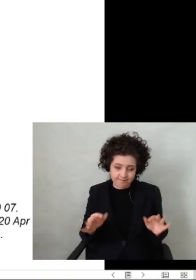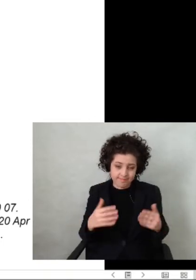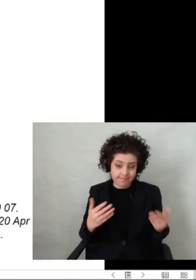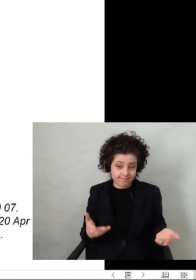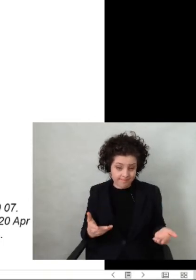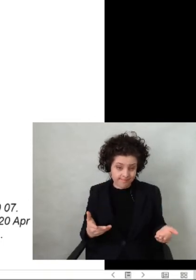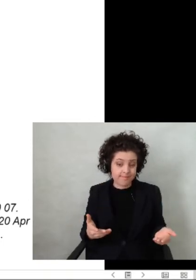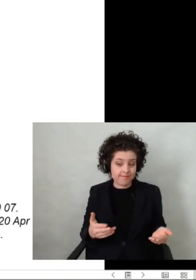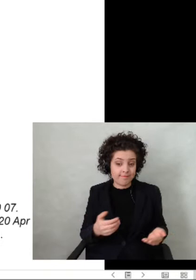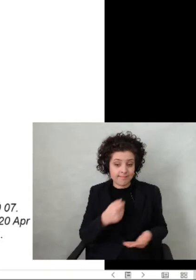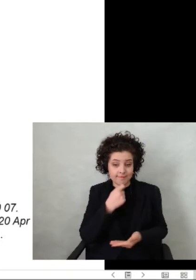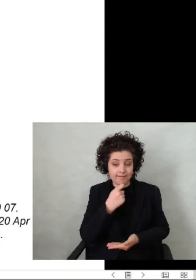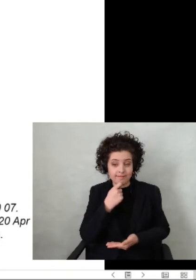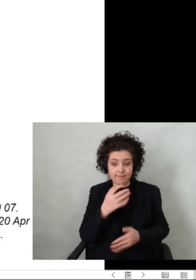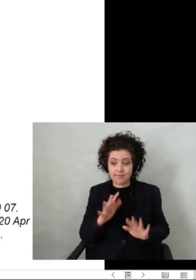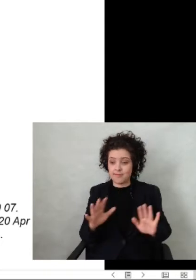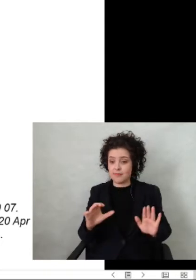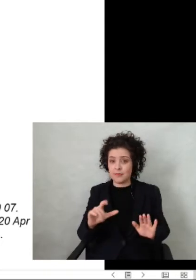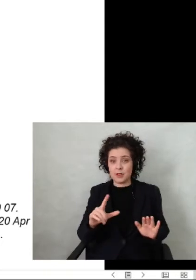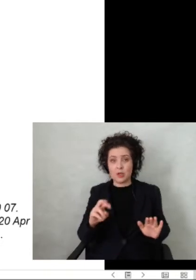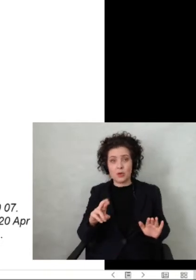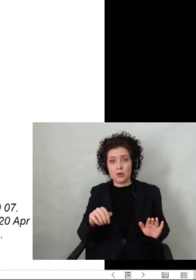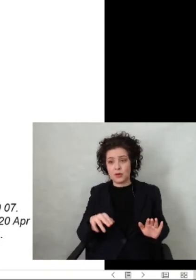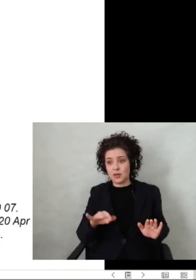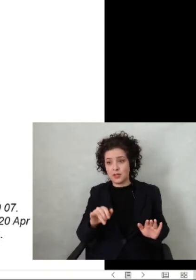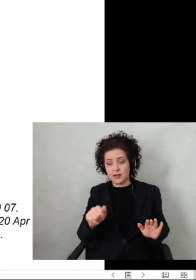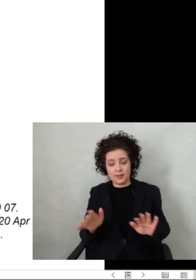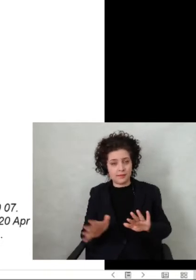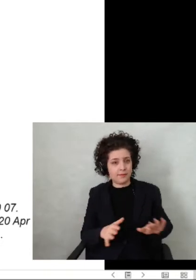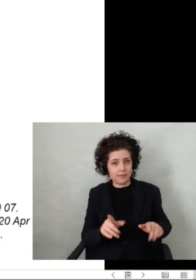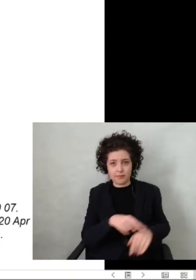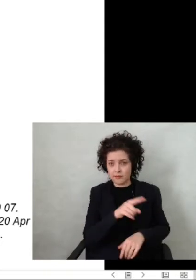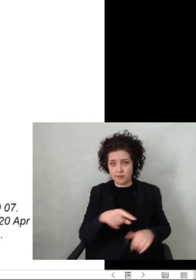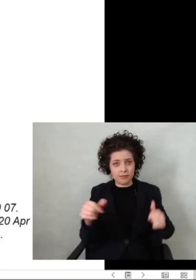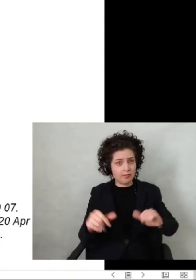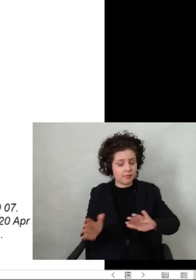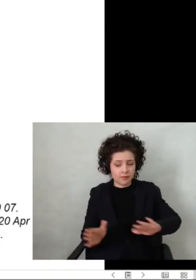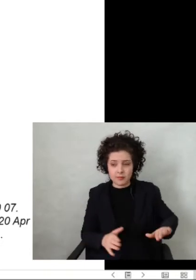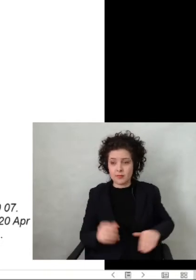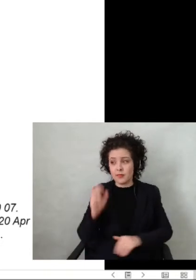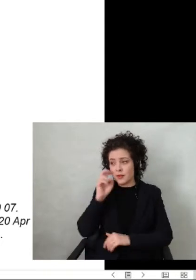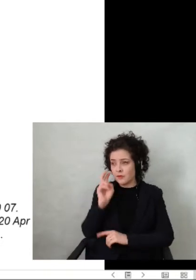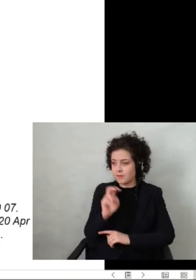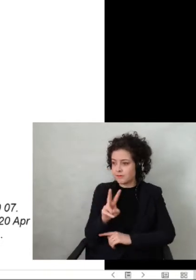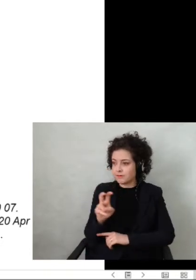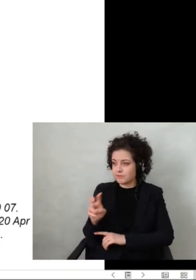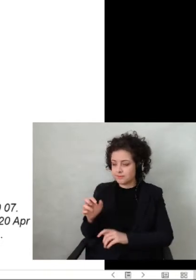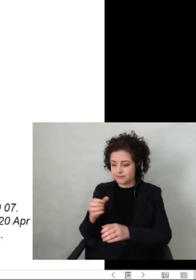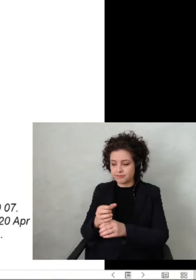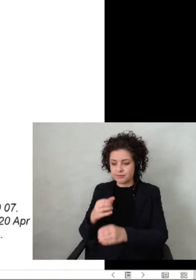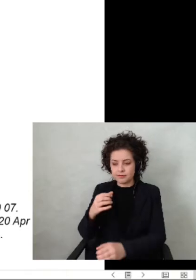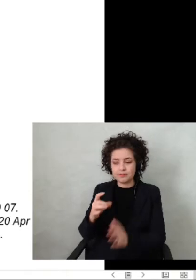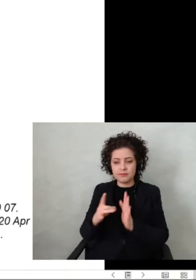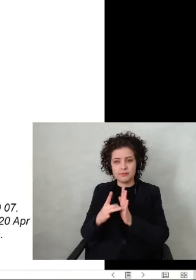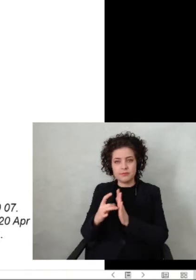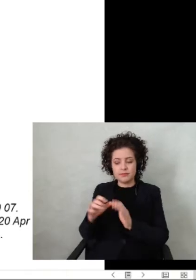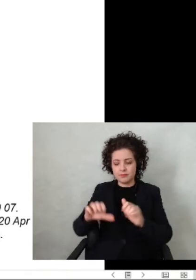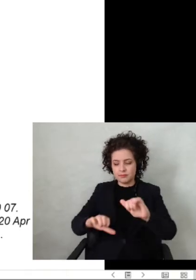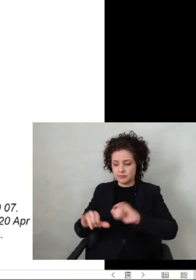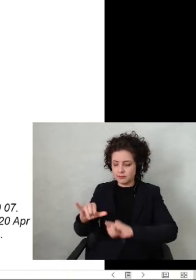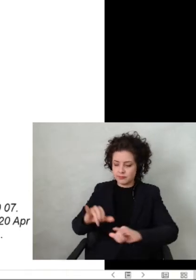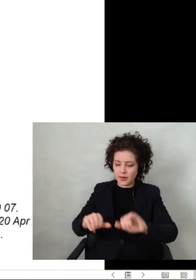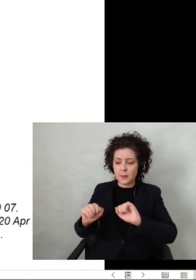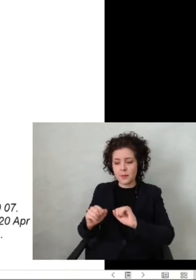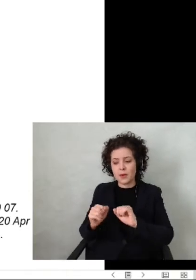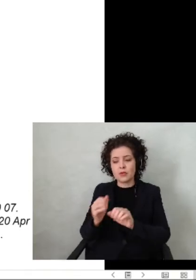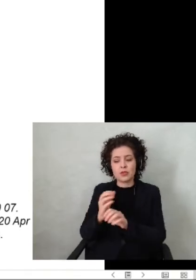não deve mais falar em cloroquina. Na hora que você olha esses antivirais in vitro, você pode calcular a dose e inferir a dose